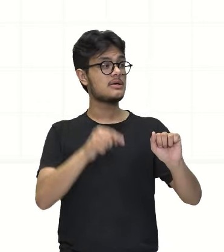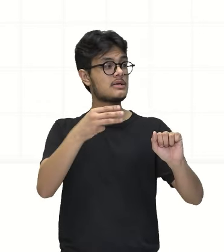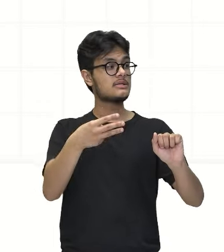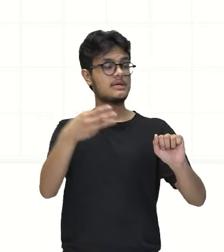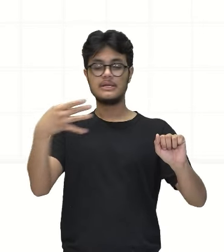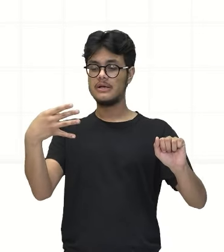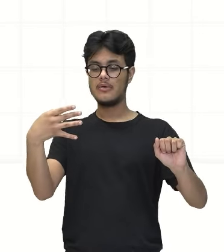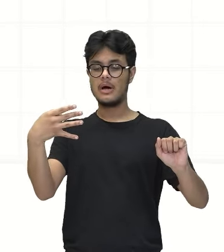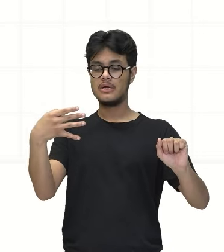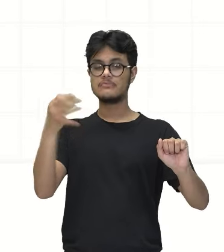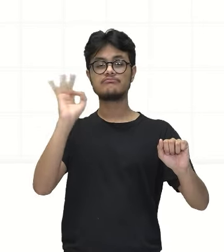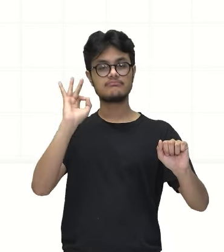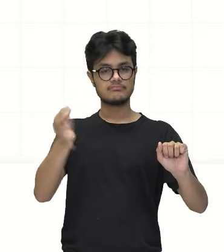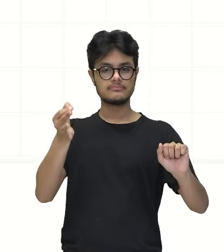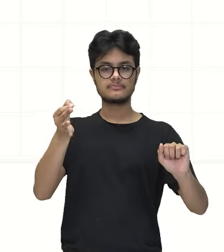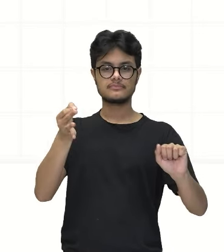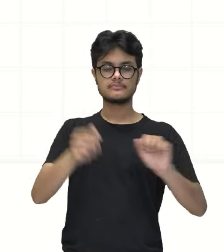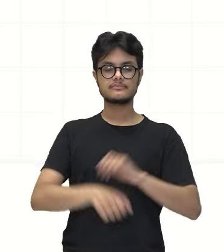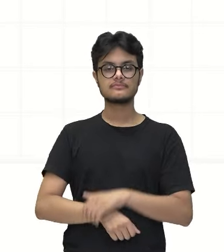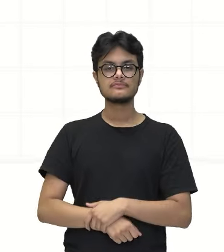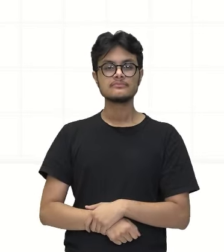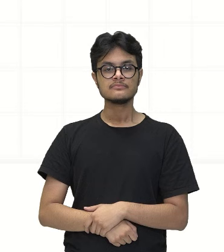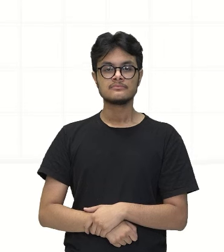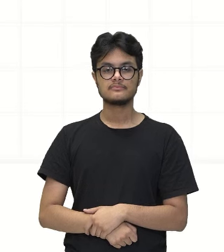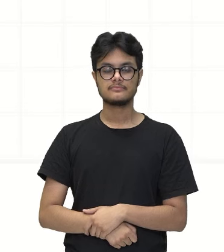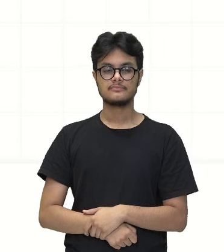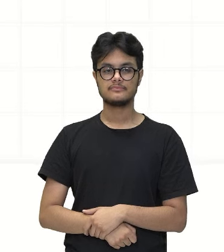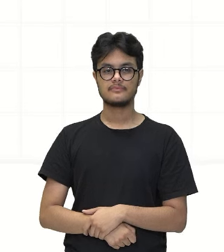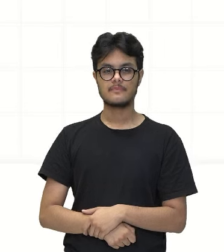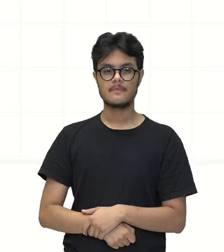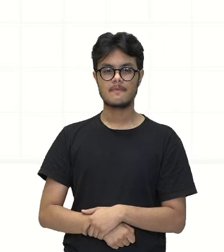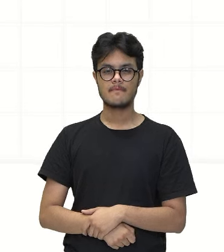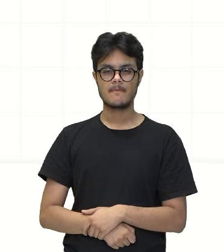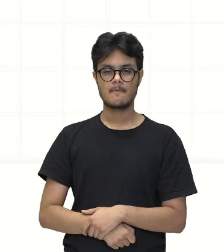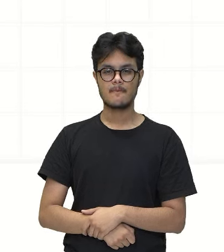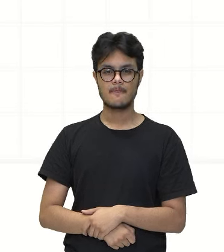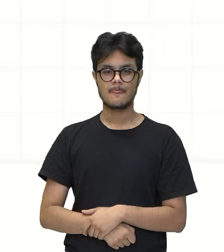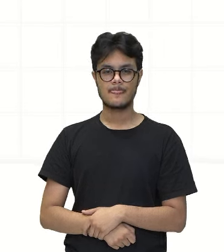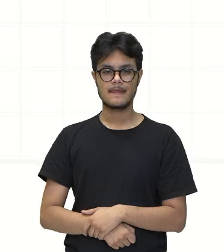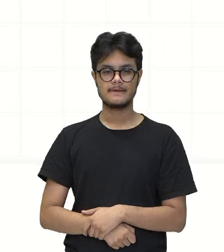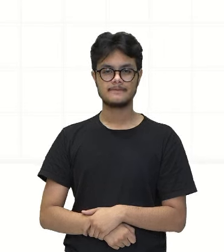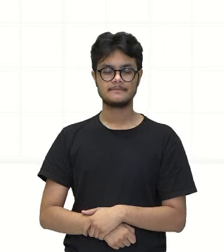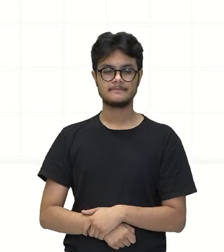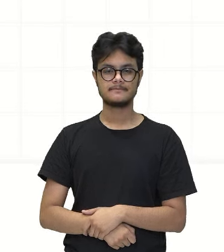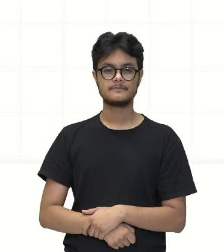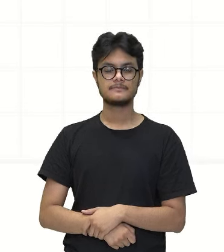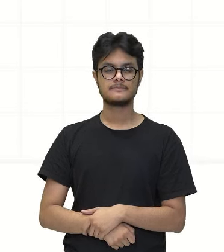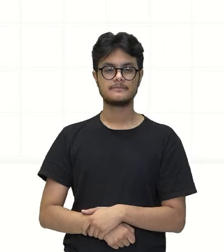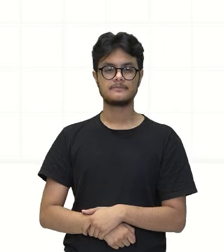medir 34, certo? Muito bem. Então, a gente terminou